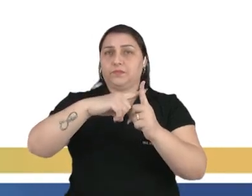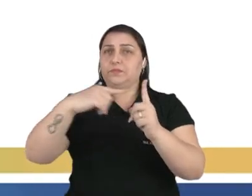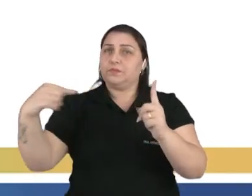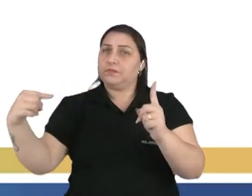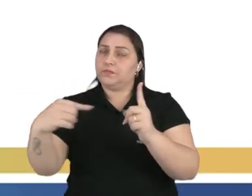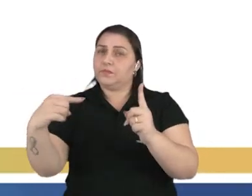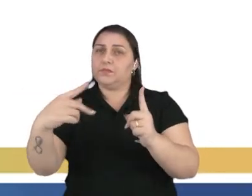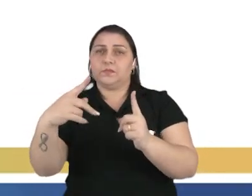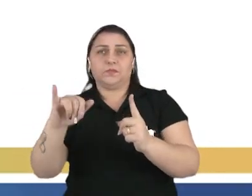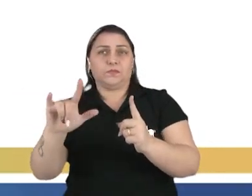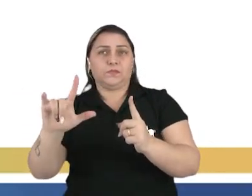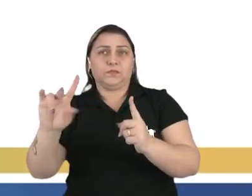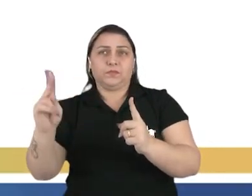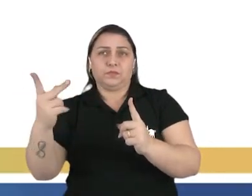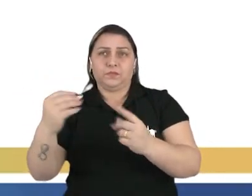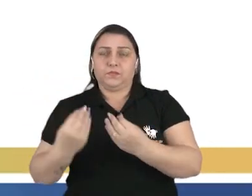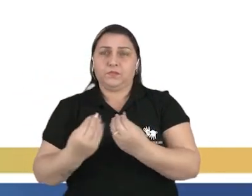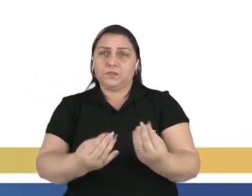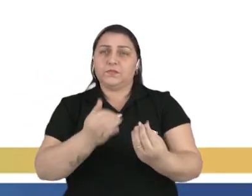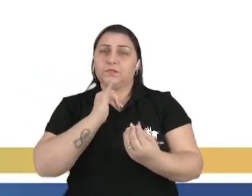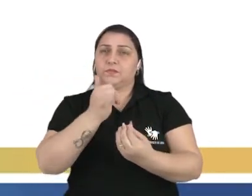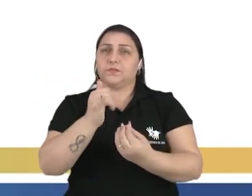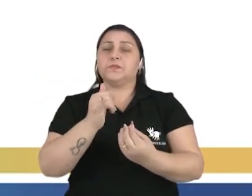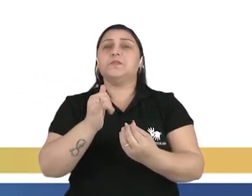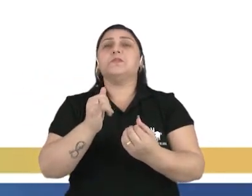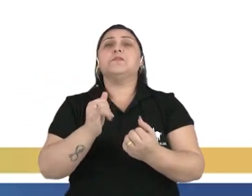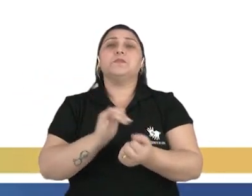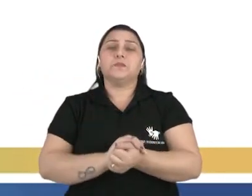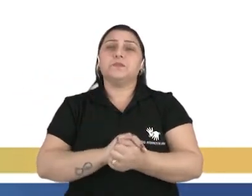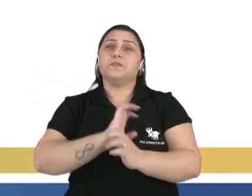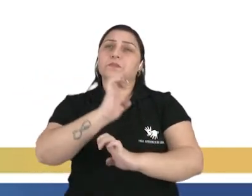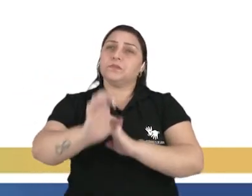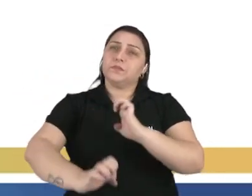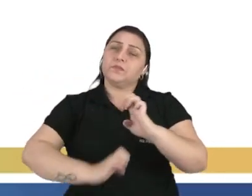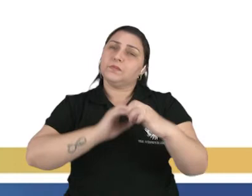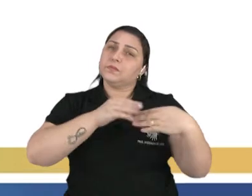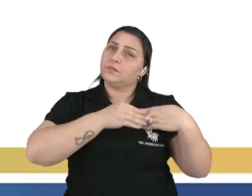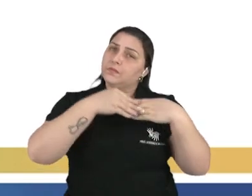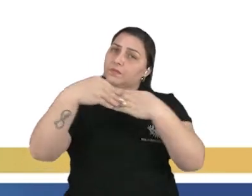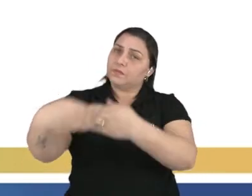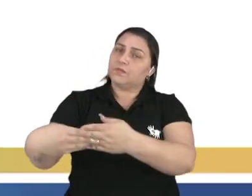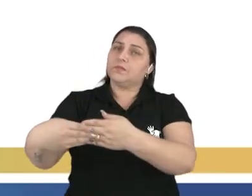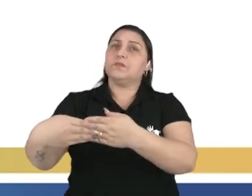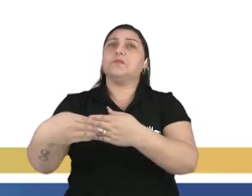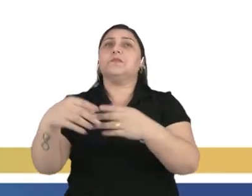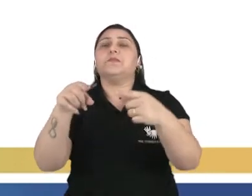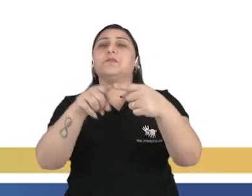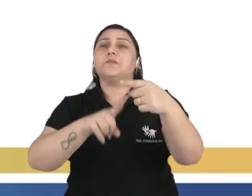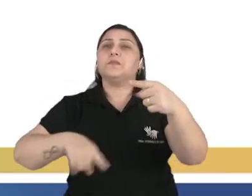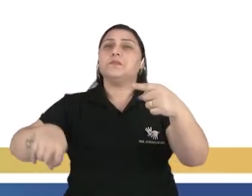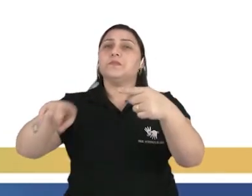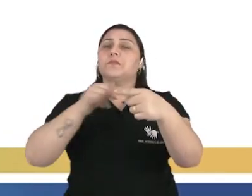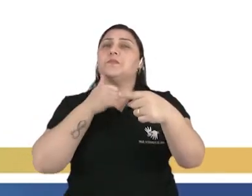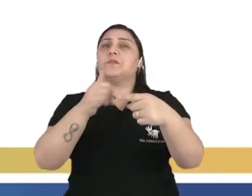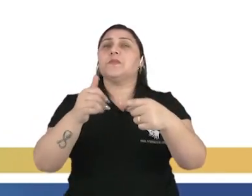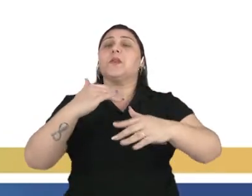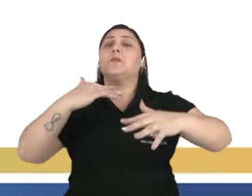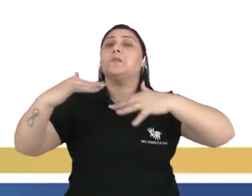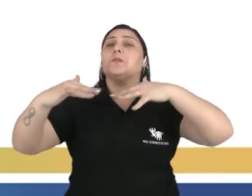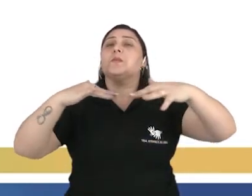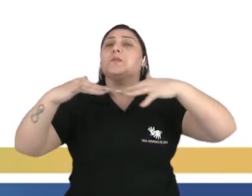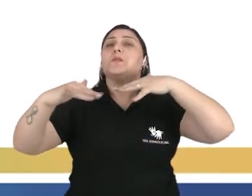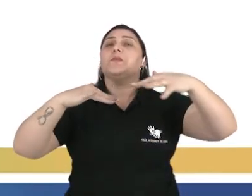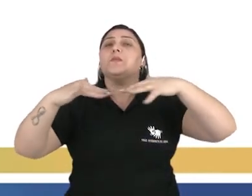né? A pilha fornece energia para o elétron. Ela vai ser empurrada, e aí a corrente elétrica seria o